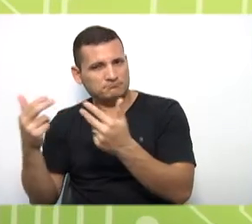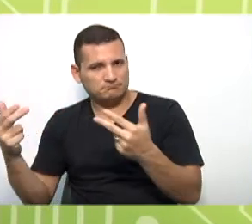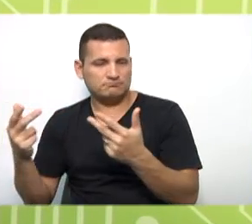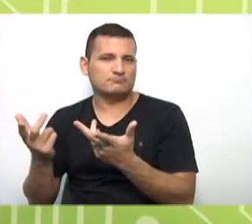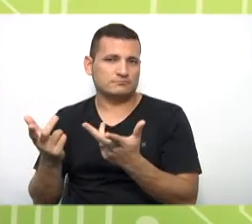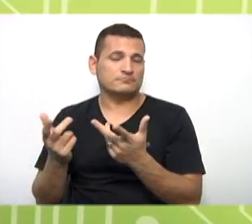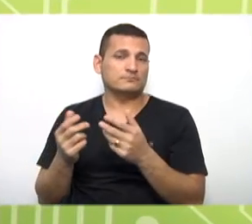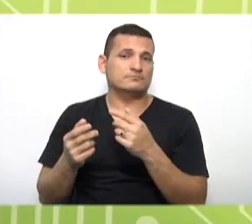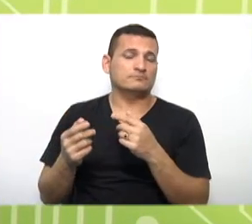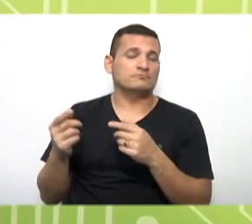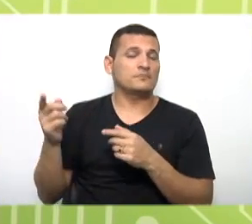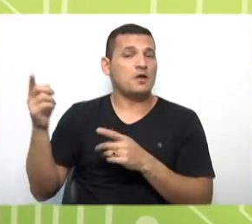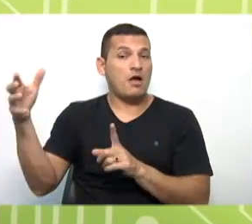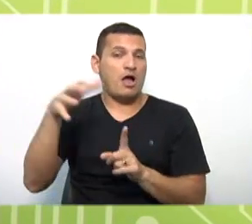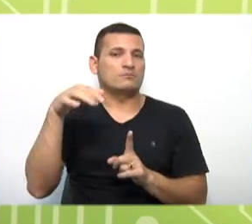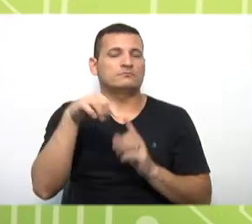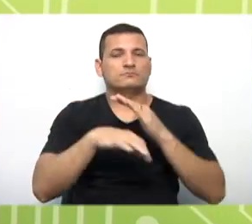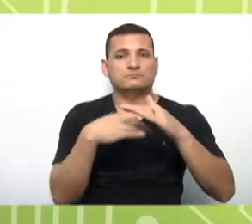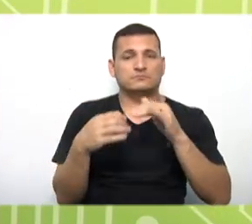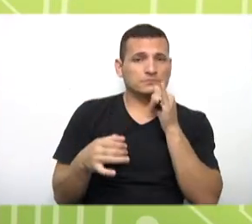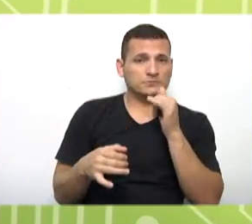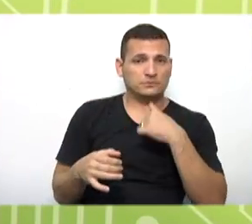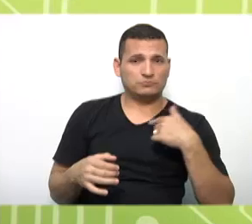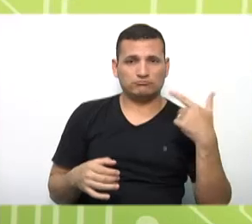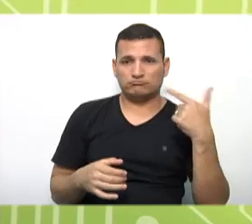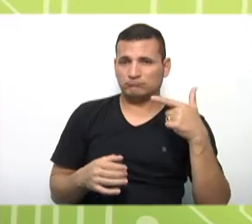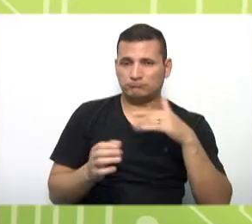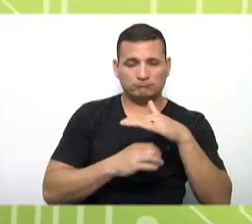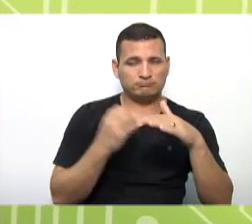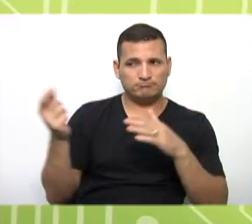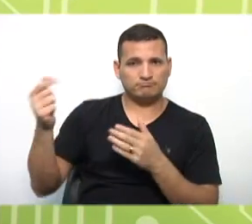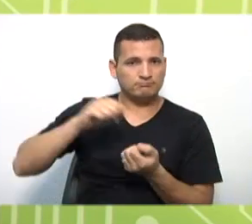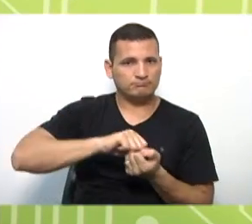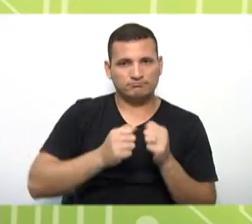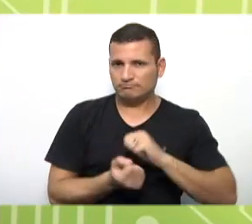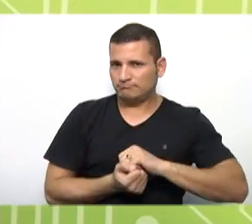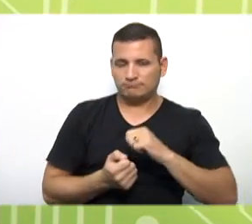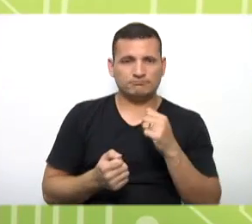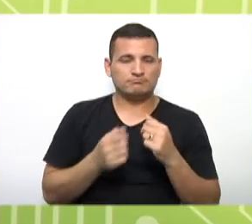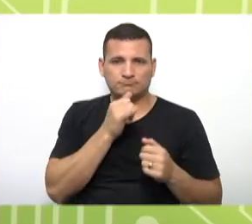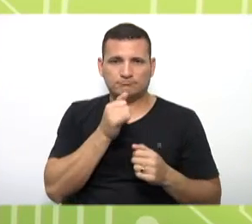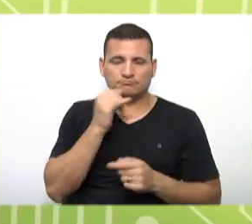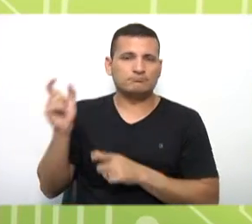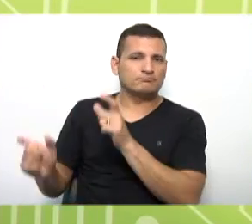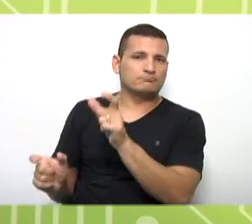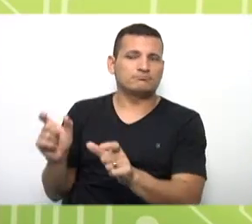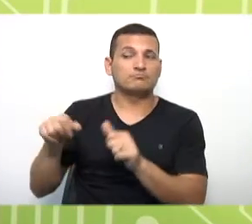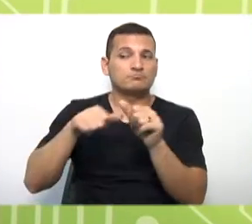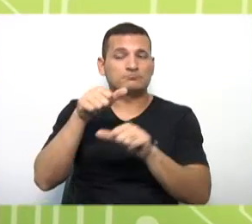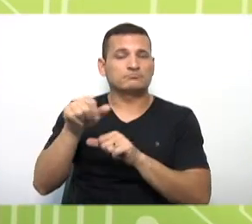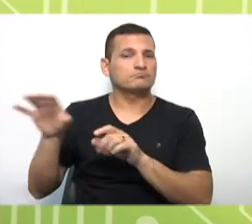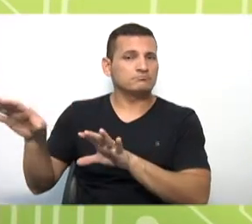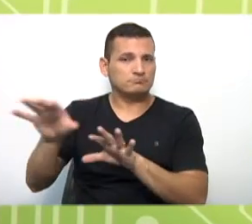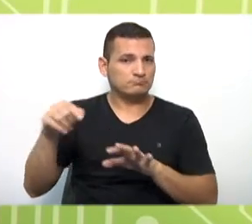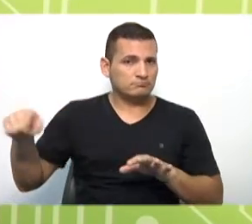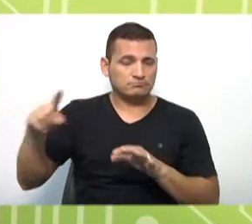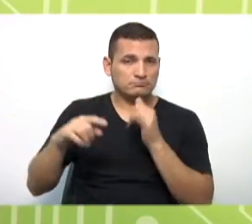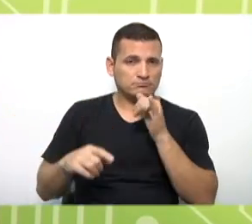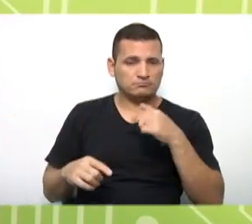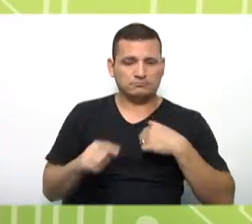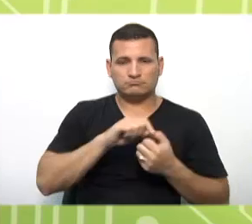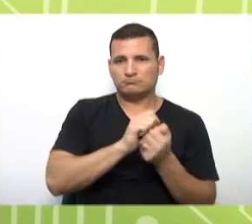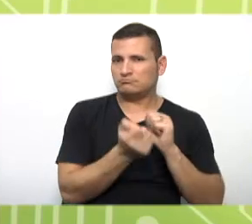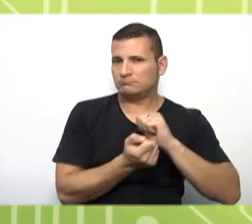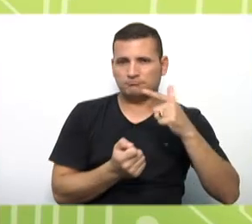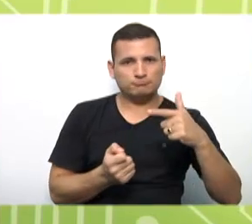empresa. E se eu não me adequar a essas mudanças, por exemplo, a mudança do comportamento do consumidor, se eu não me adequar para atender